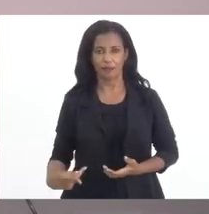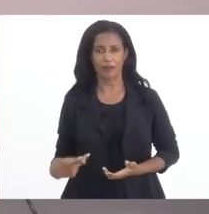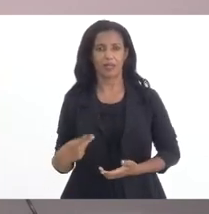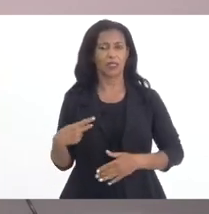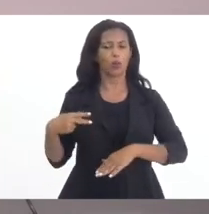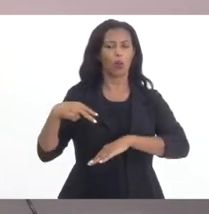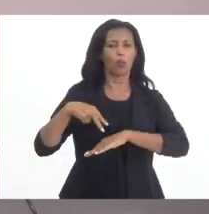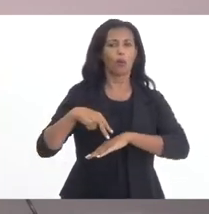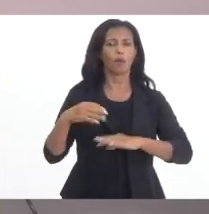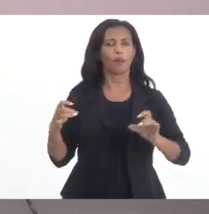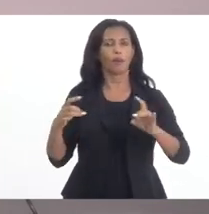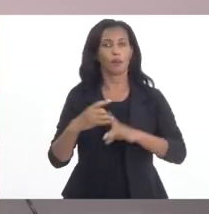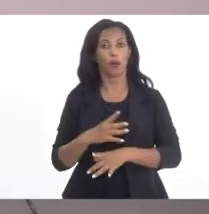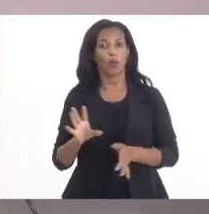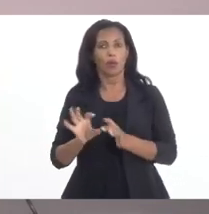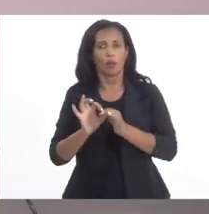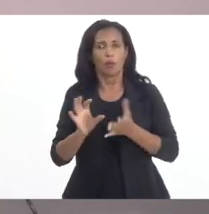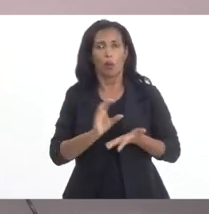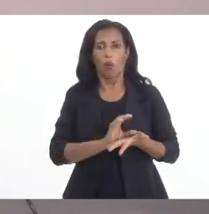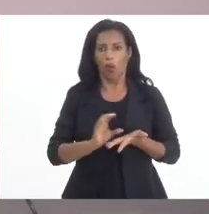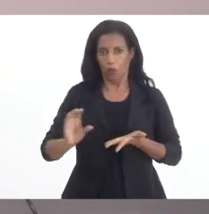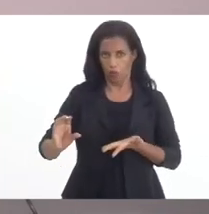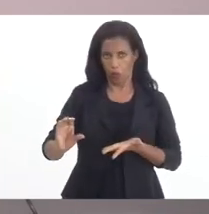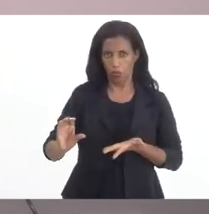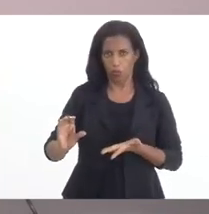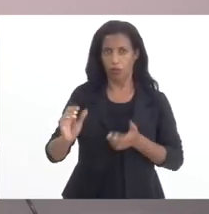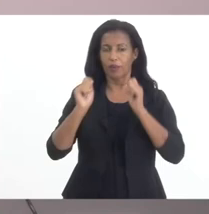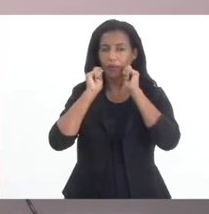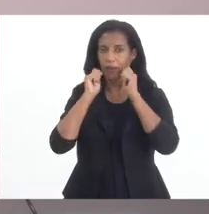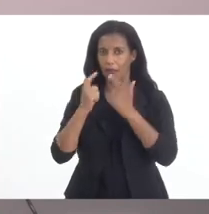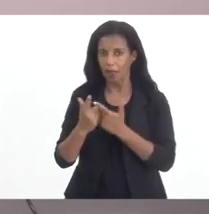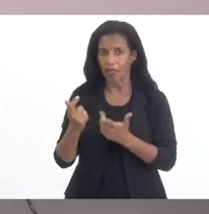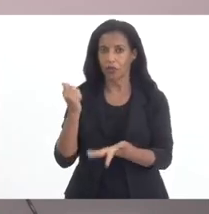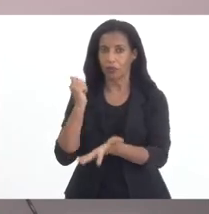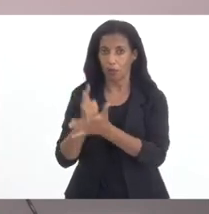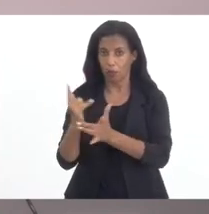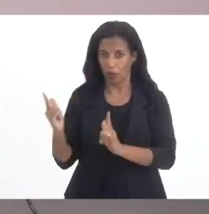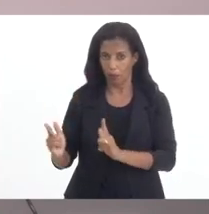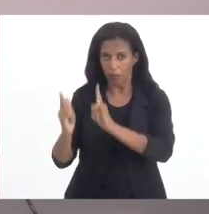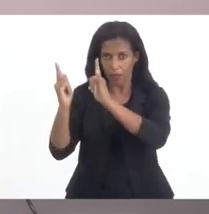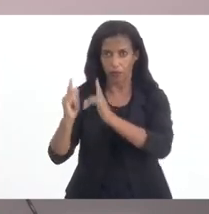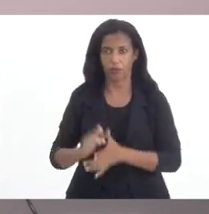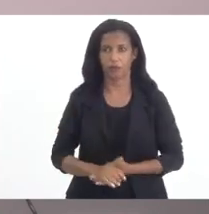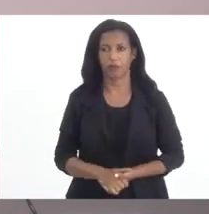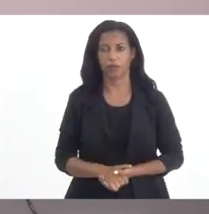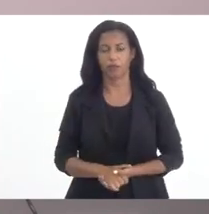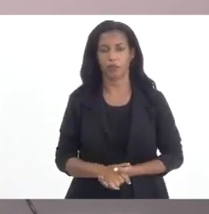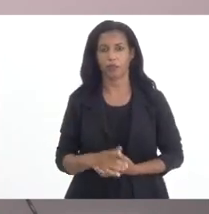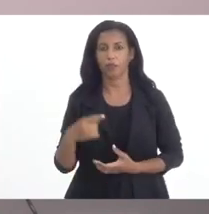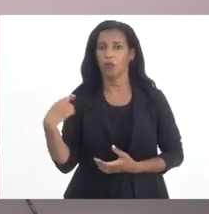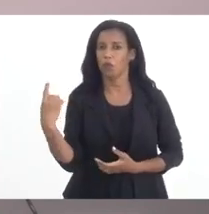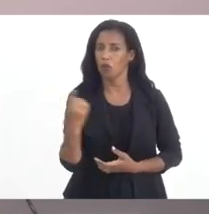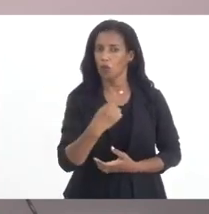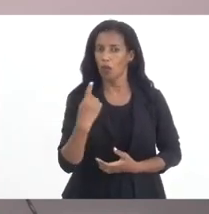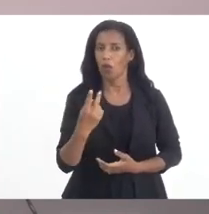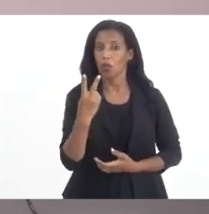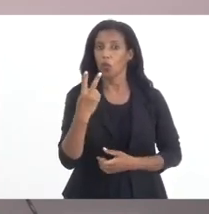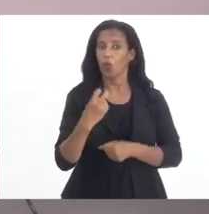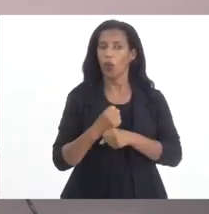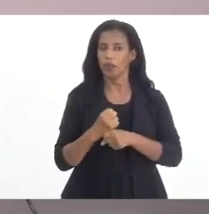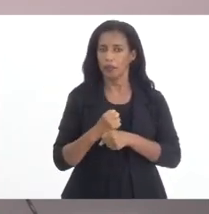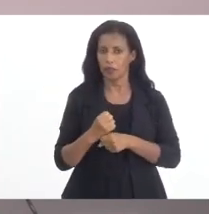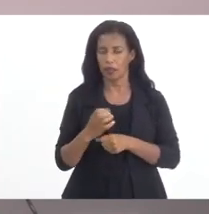colocou à disposição. Nós liberamos recursos do fundo da Alerj para comprar o prédio. Nós temos a perspectiva daqui a